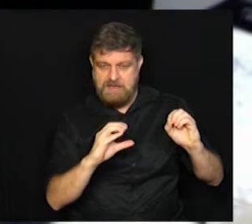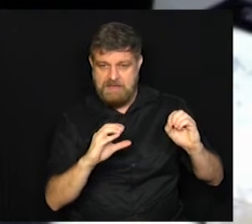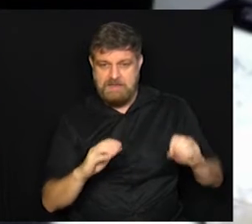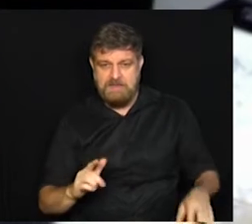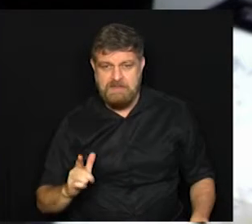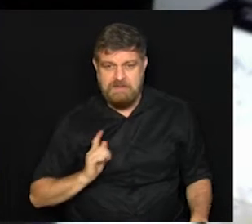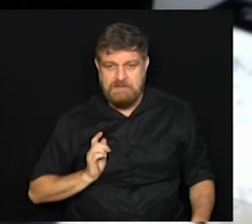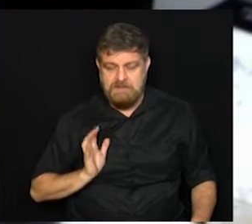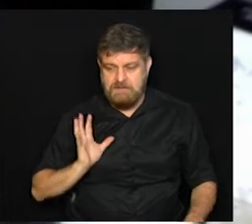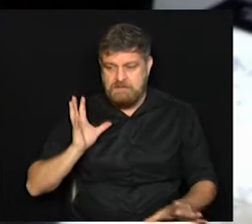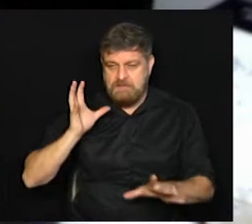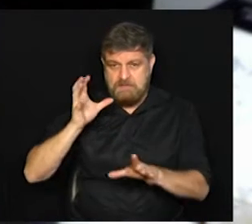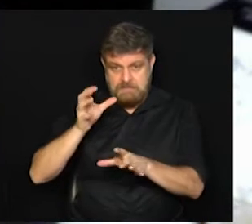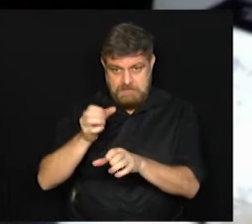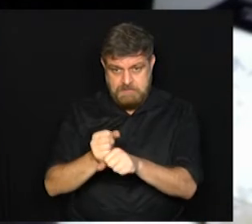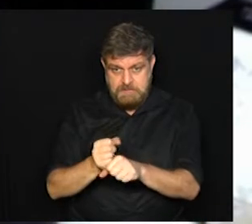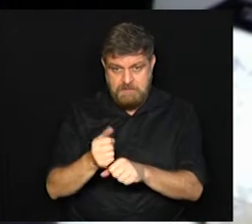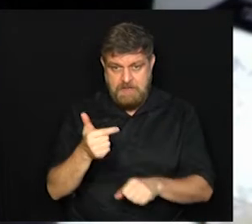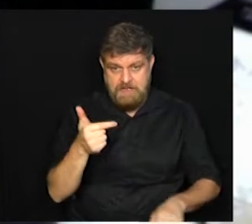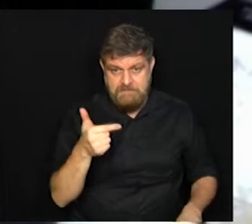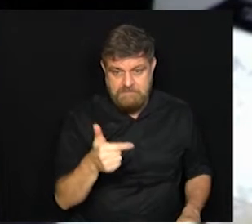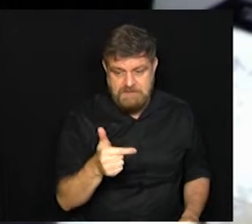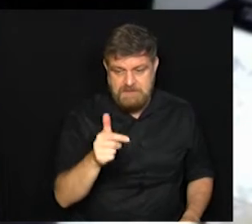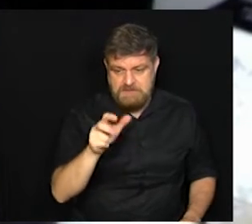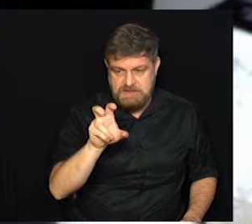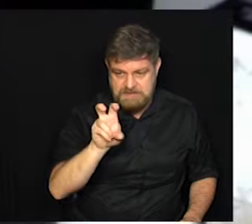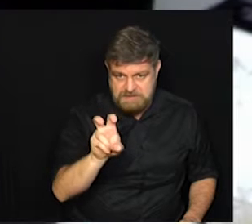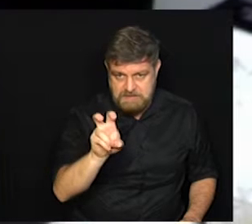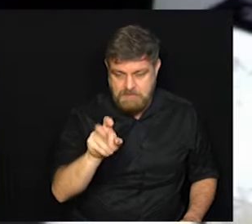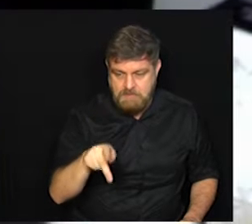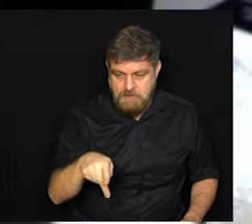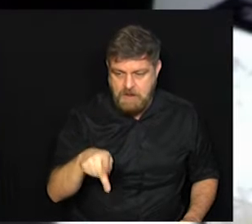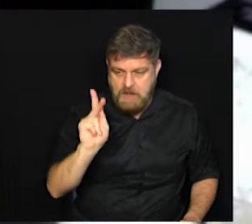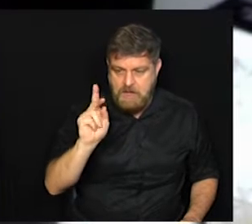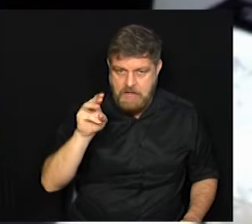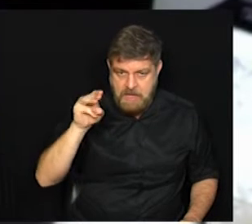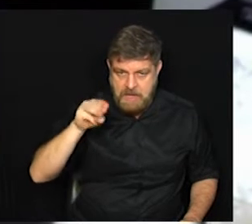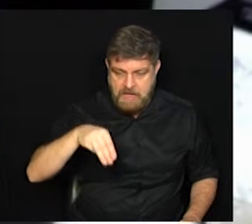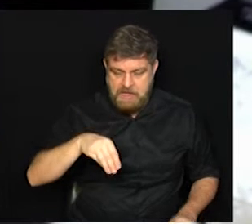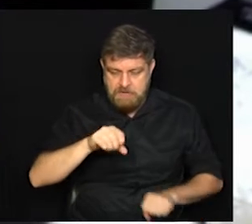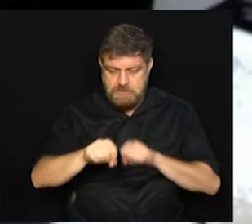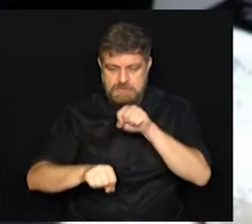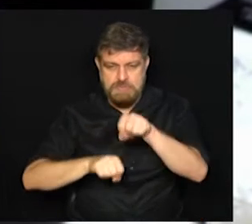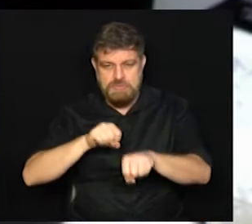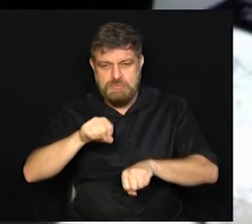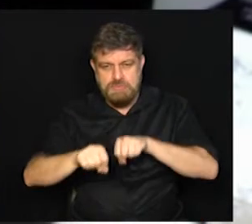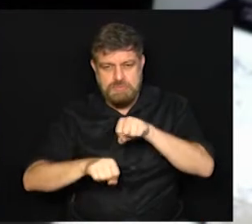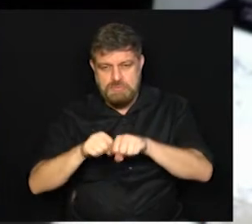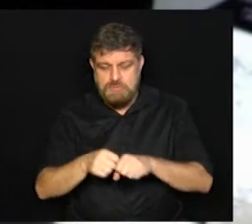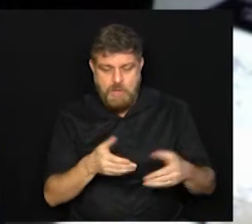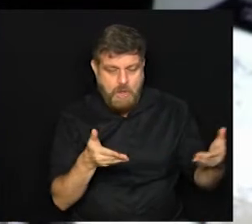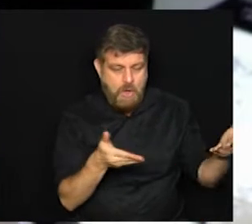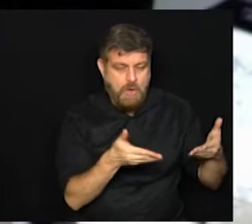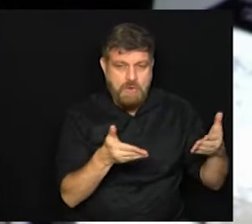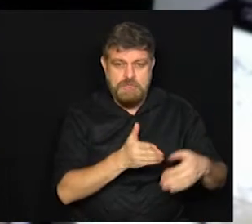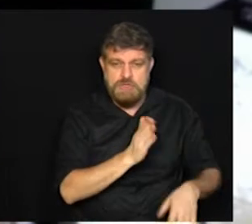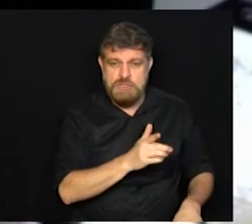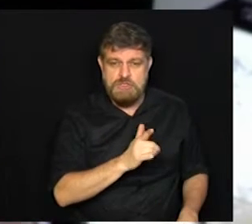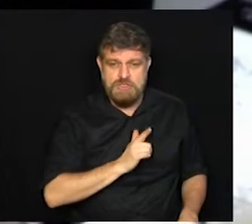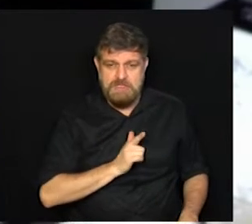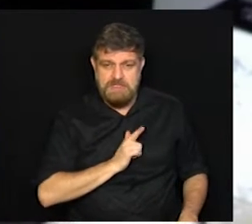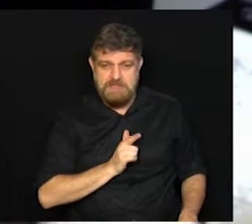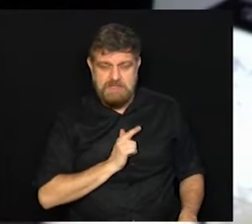Isso são os quase 25 quilômetros. E o que já tem hoje, a recuperar, a gente